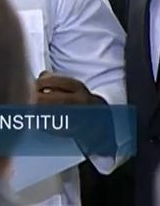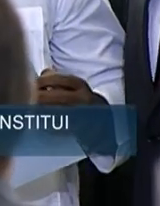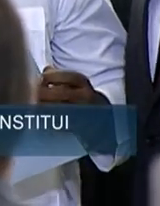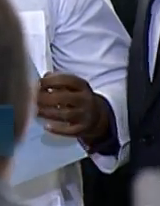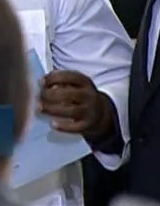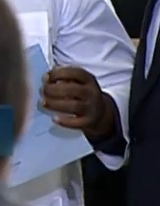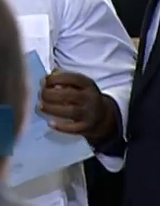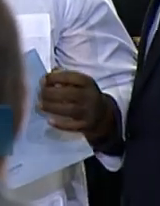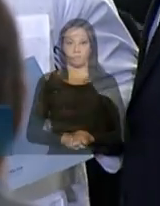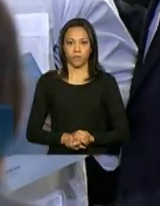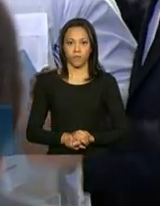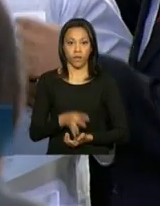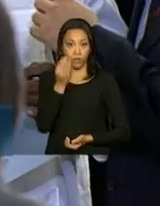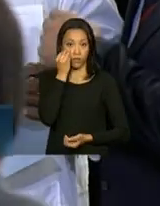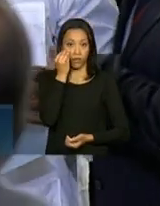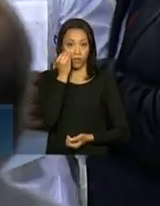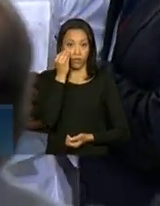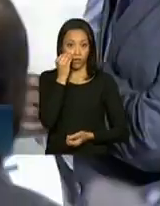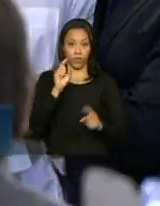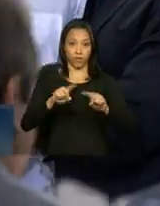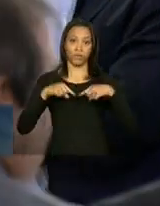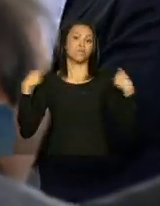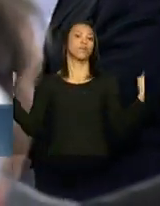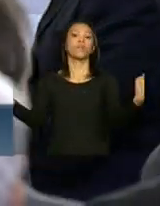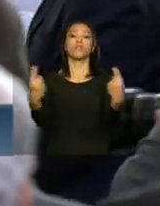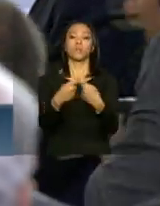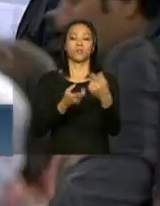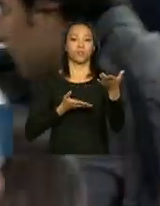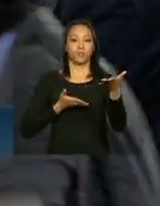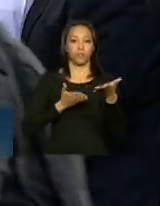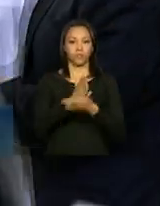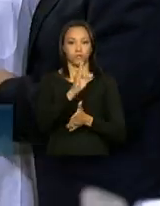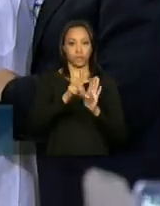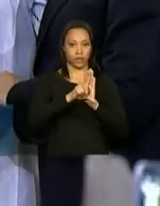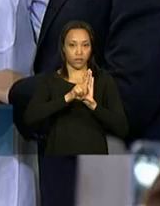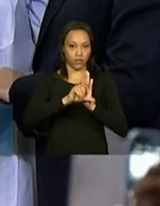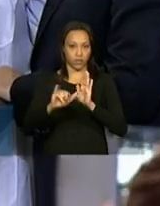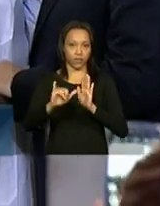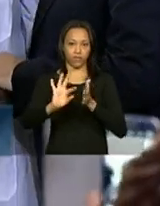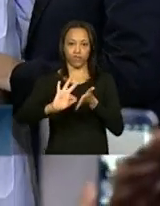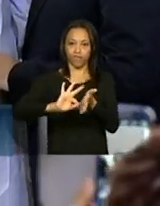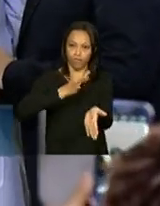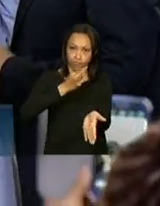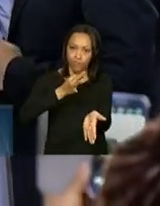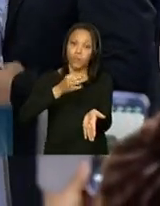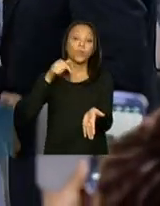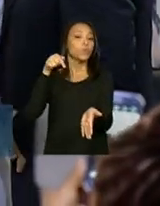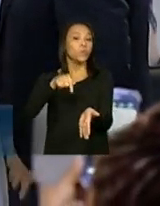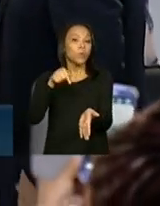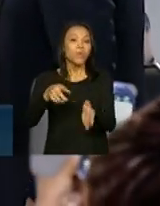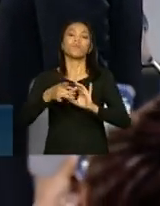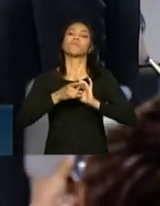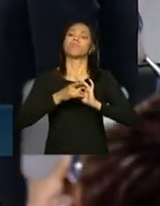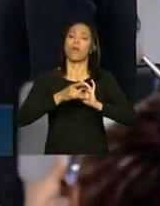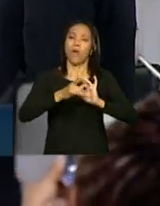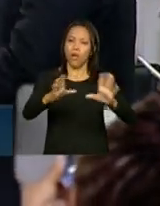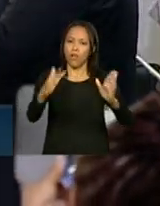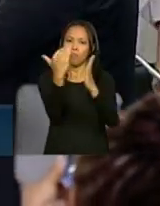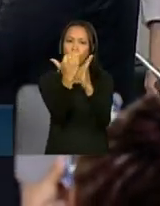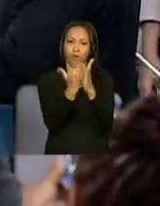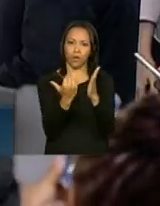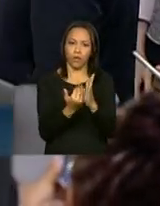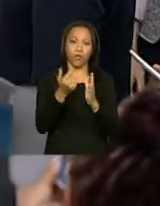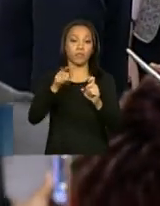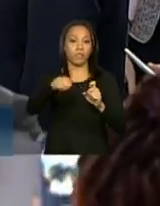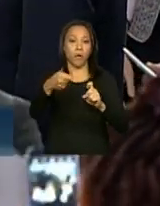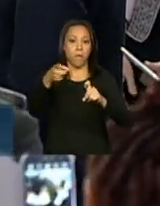Você acompanha a cerimônia de sanção da lei que institui o programa Mais Médicos.